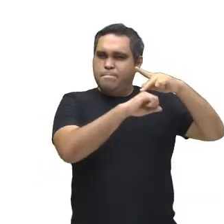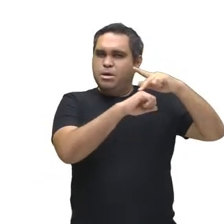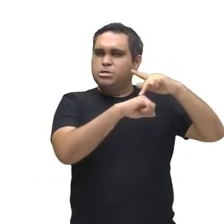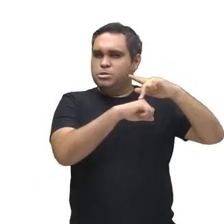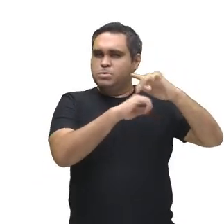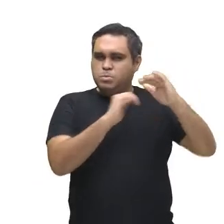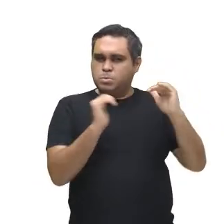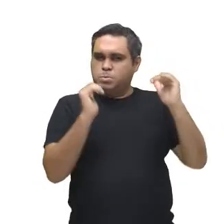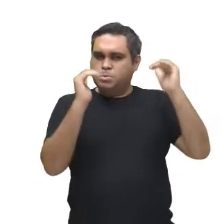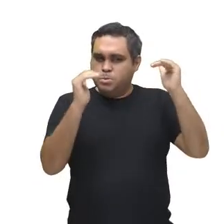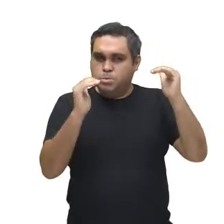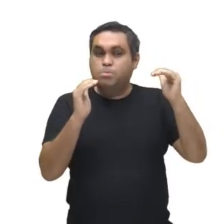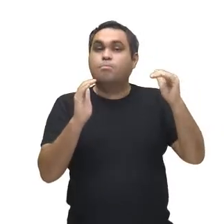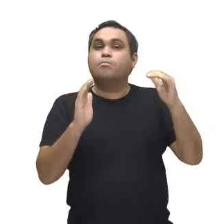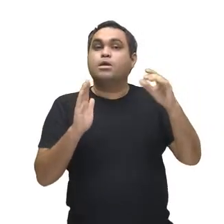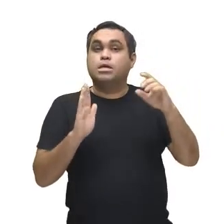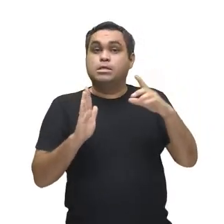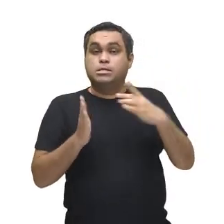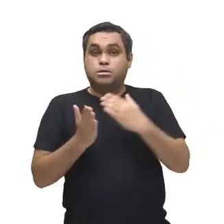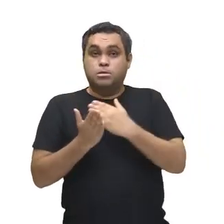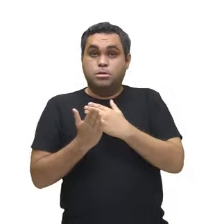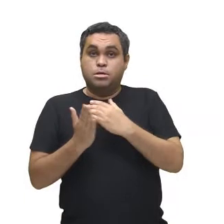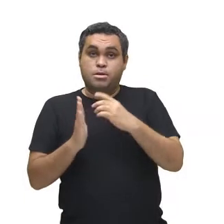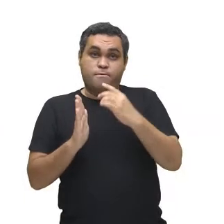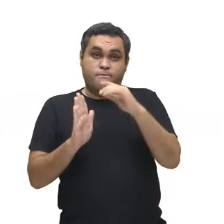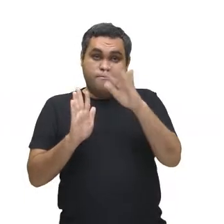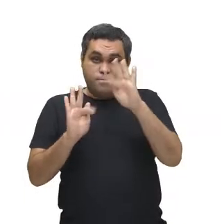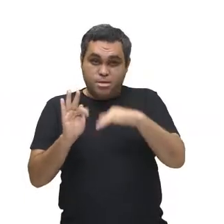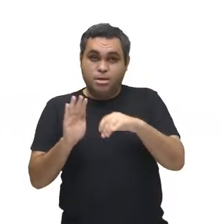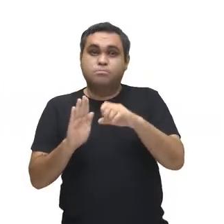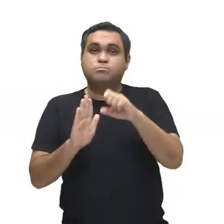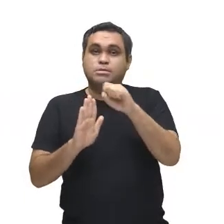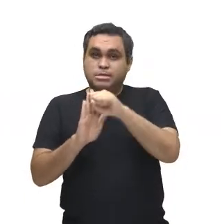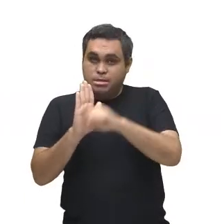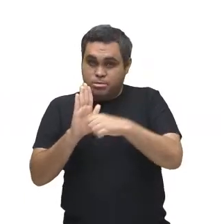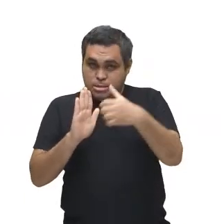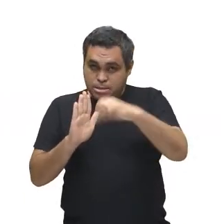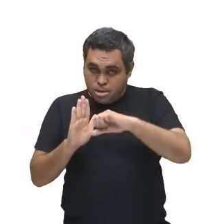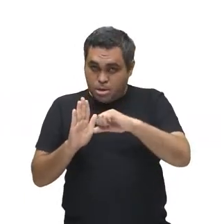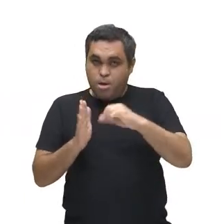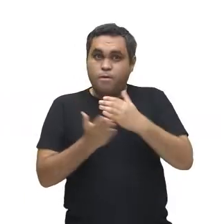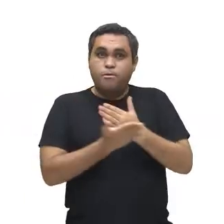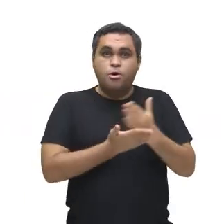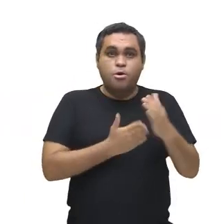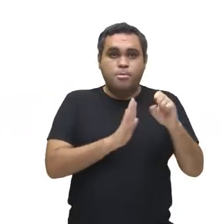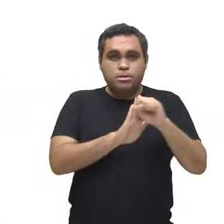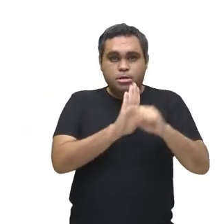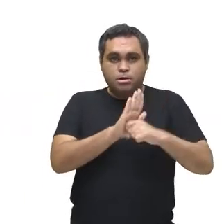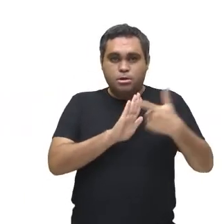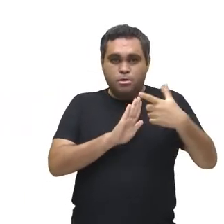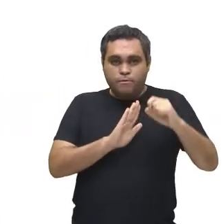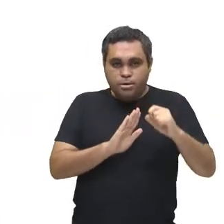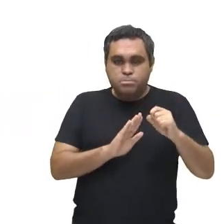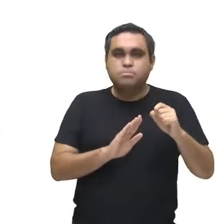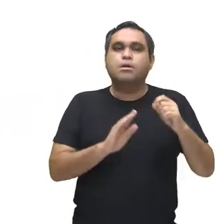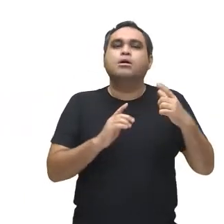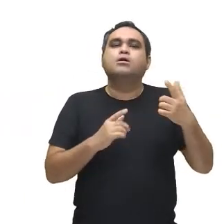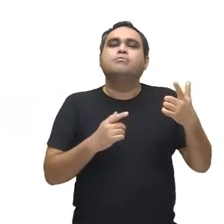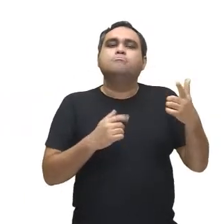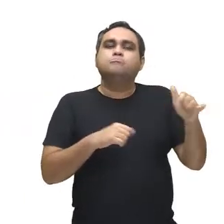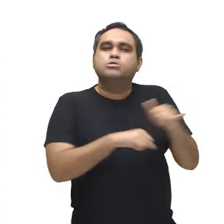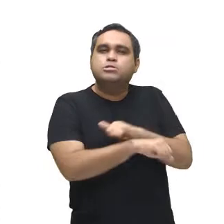século XX, para manter ou ampliar o espaço e estratégias de defesa e ataque, criaram um ambiente